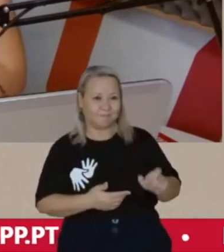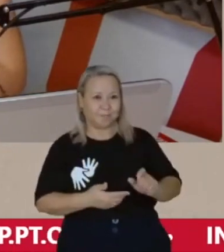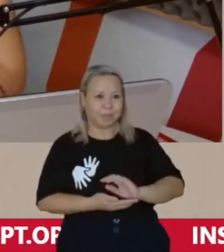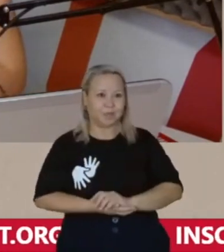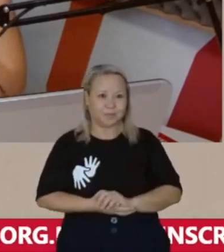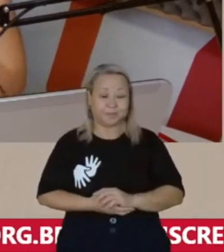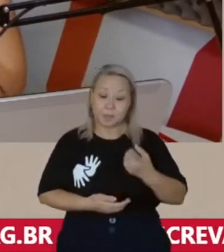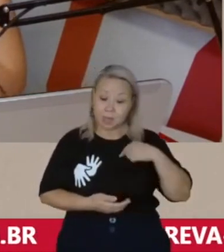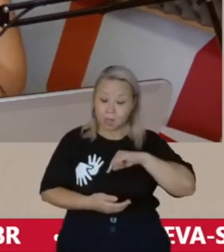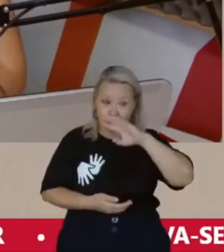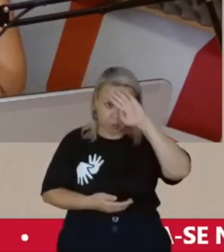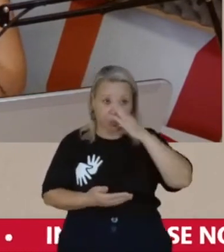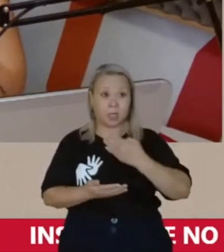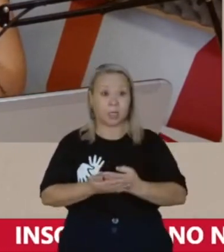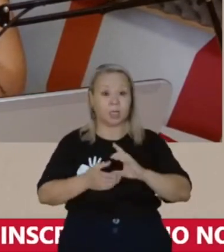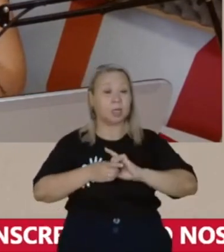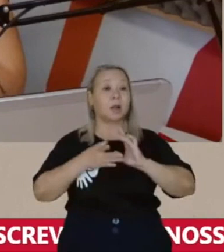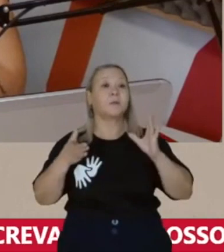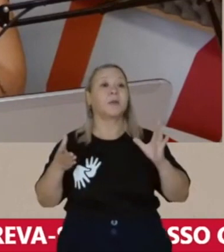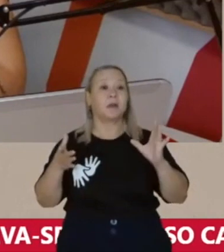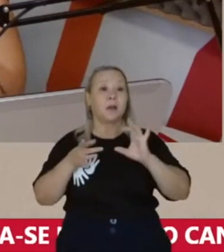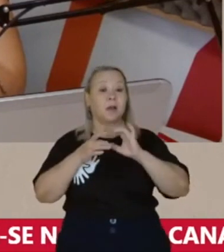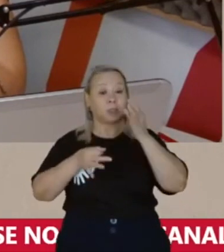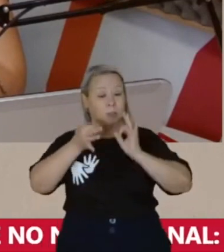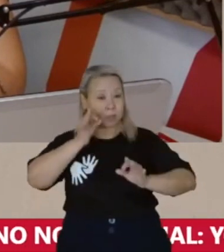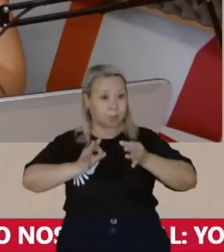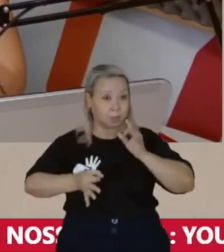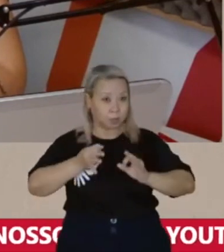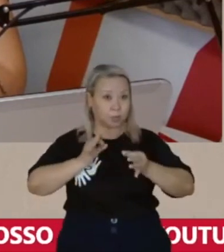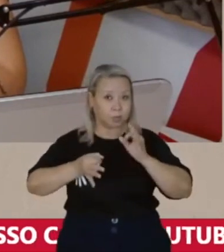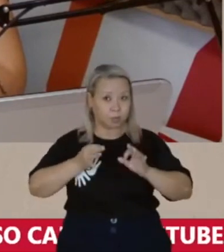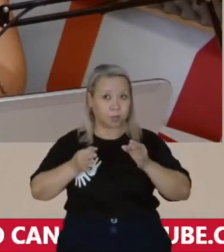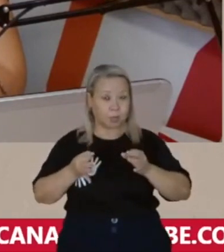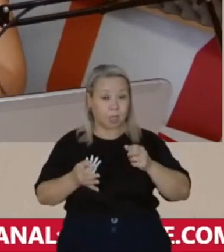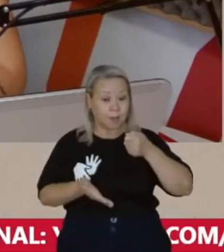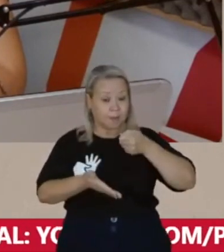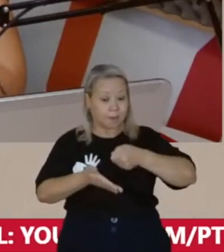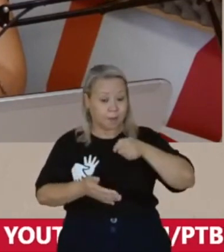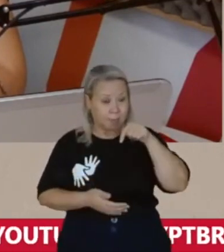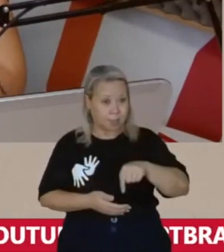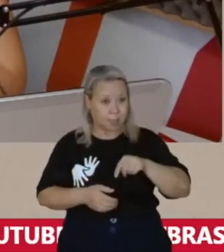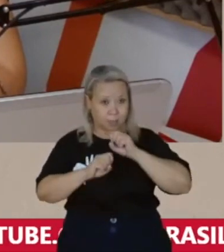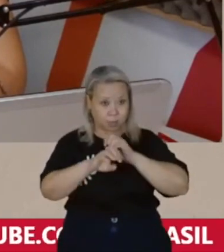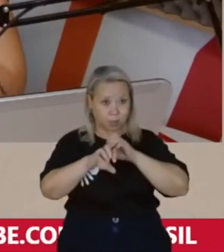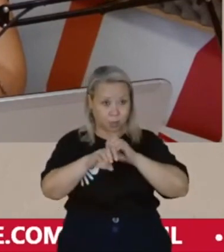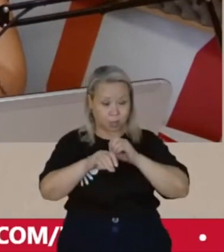nós acreditamos, é na liberdade e na justiça, é nessa